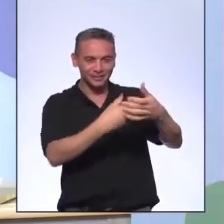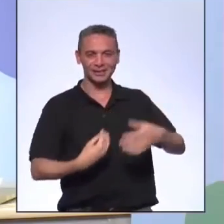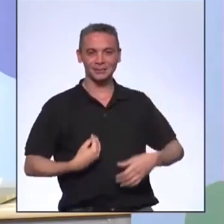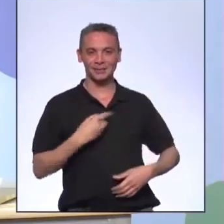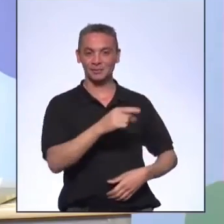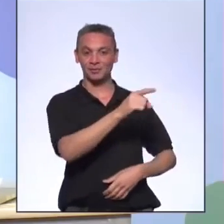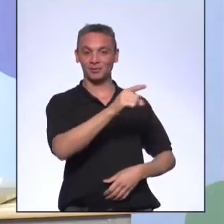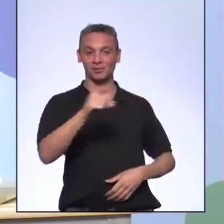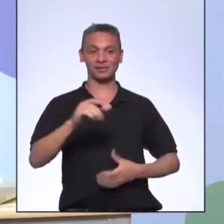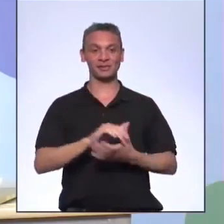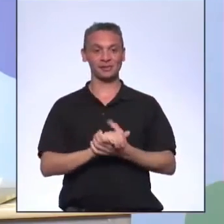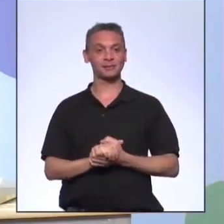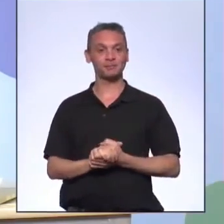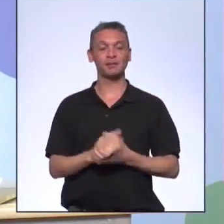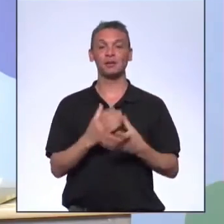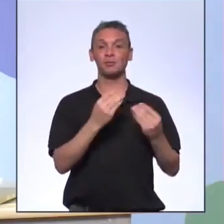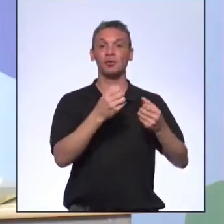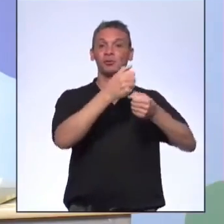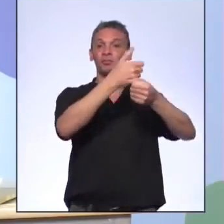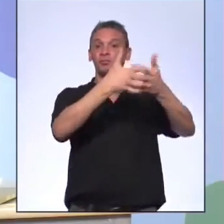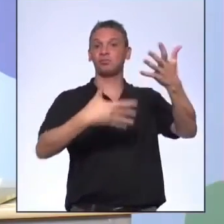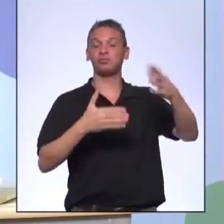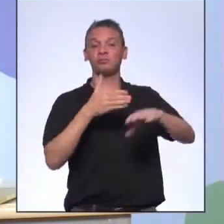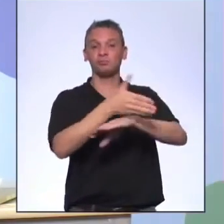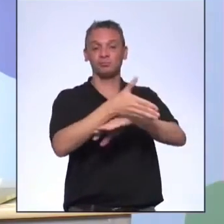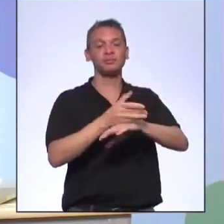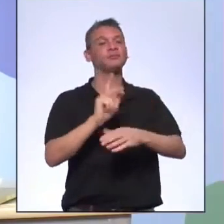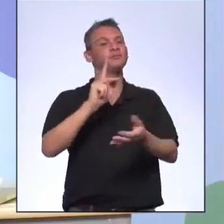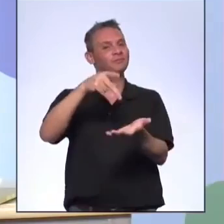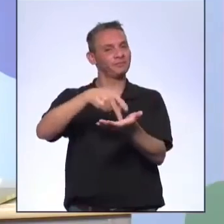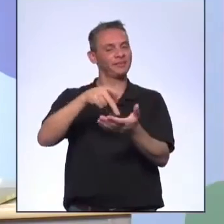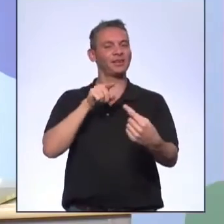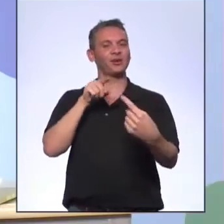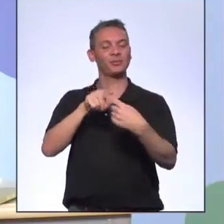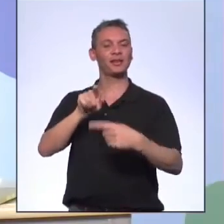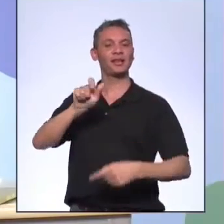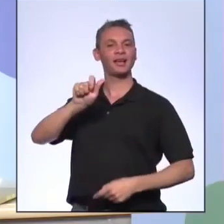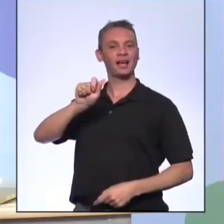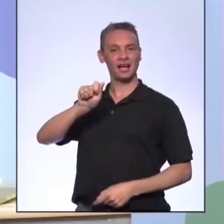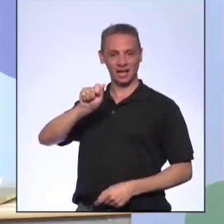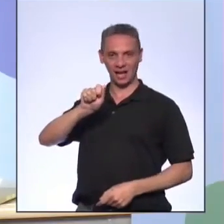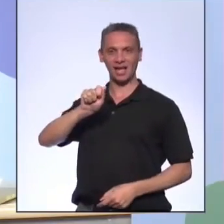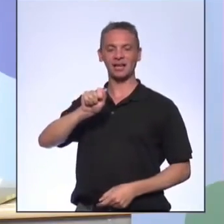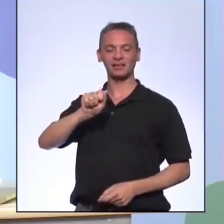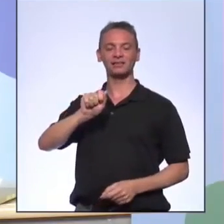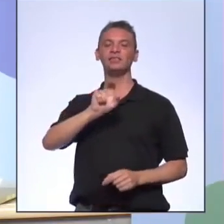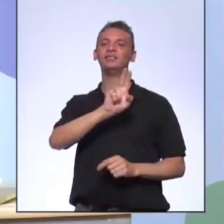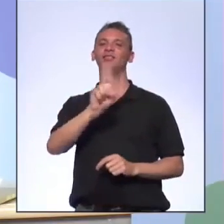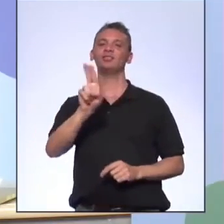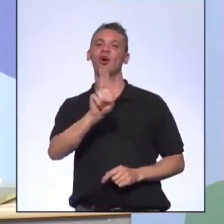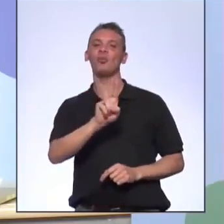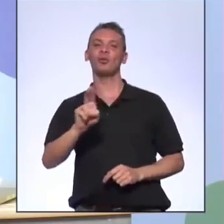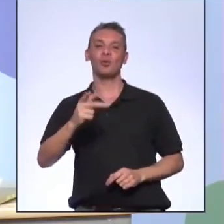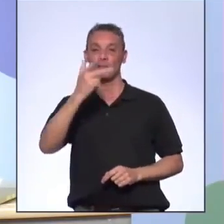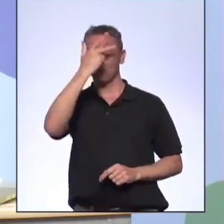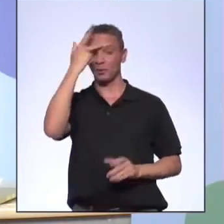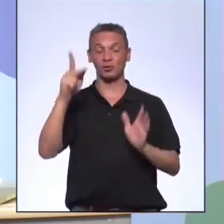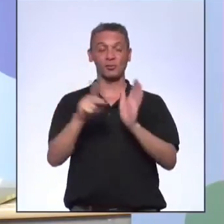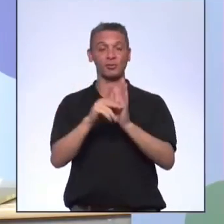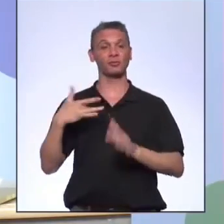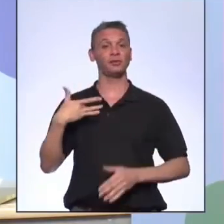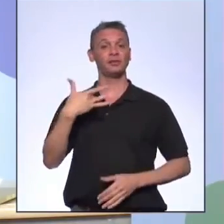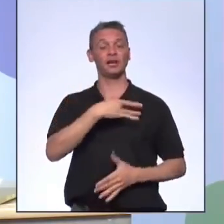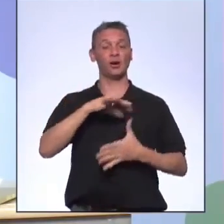de vocês e não param de participar. Era isso mesmo, tá, gente? Então, a letra A, você colocava lá quem é alguém da área da saúde que